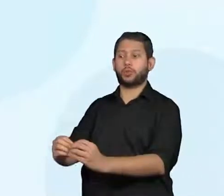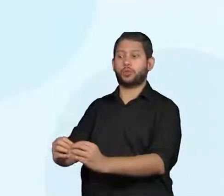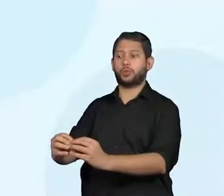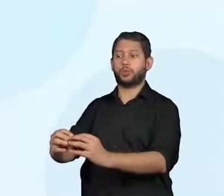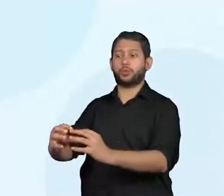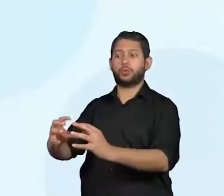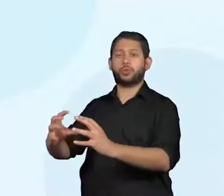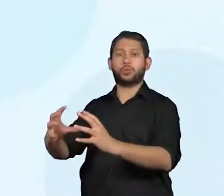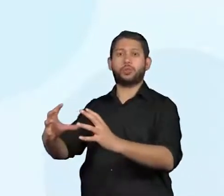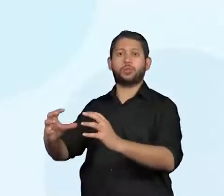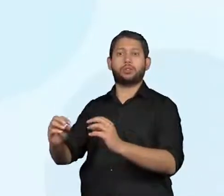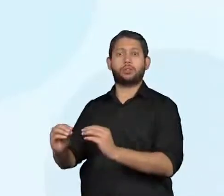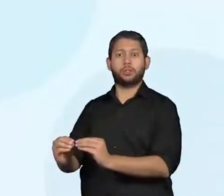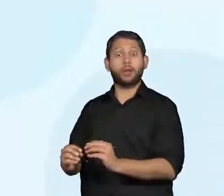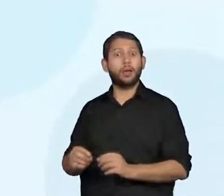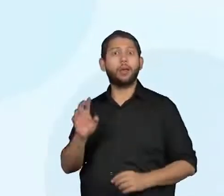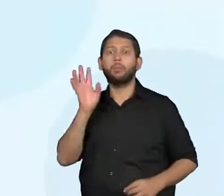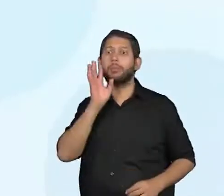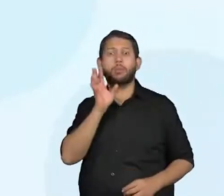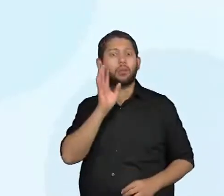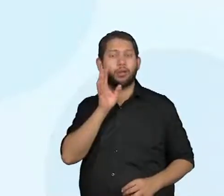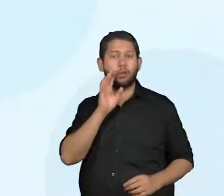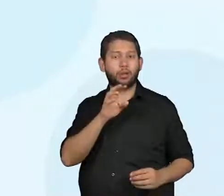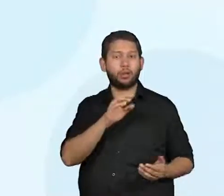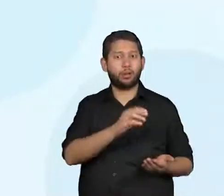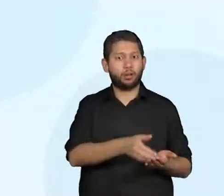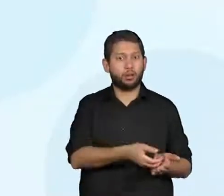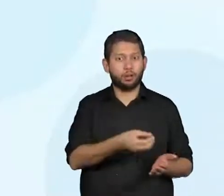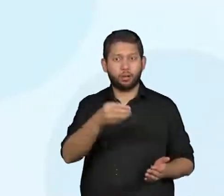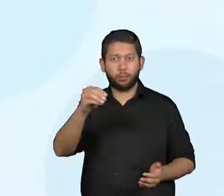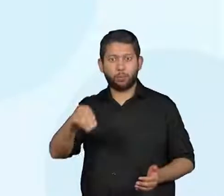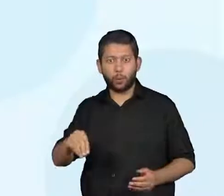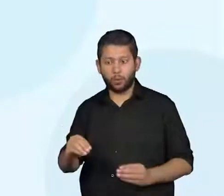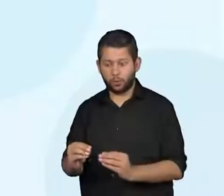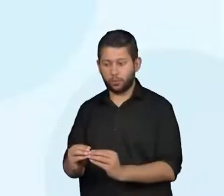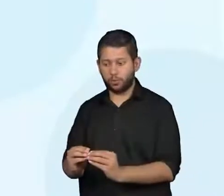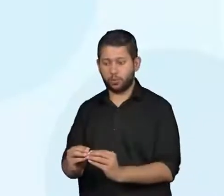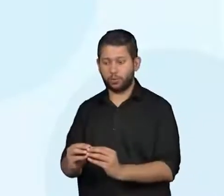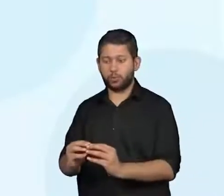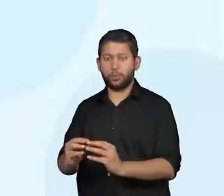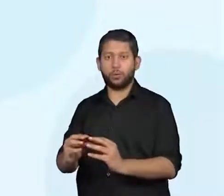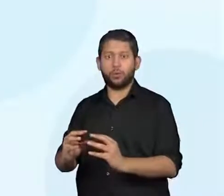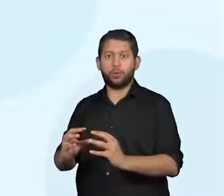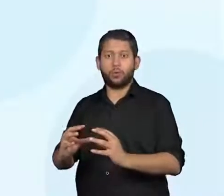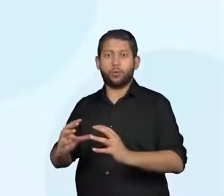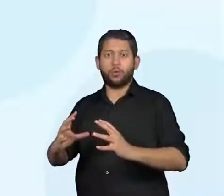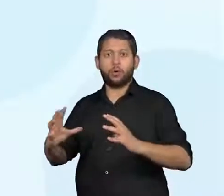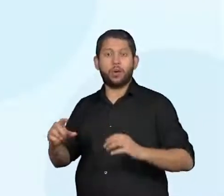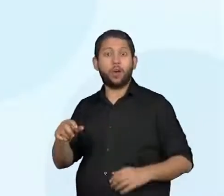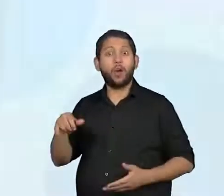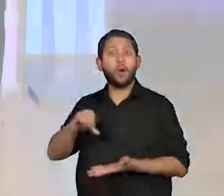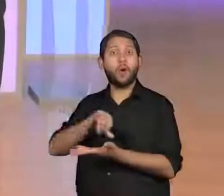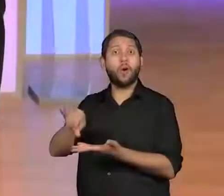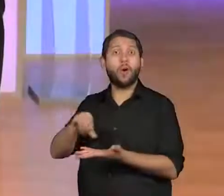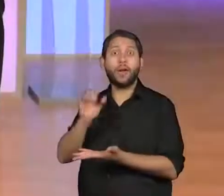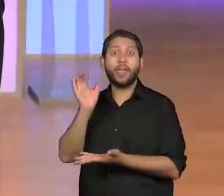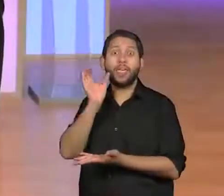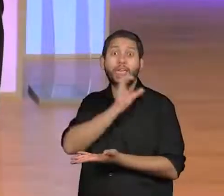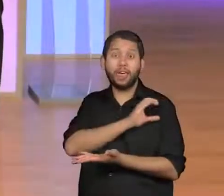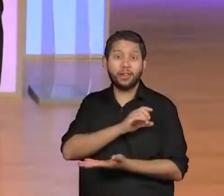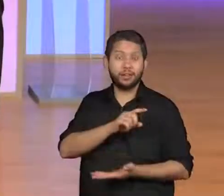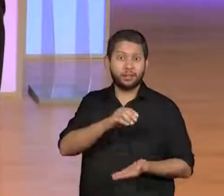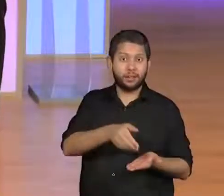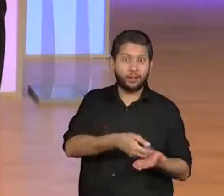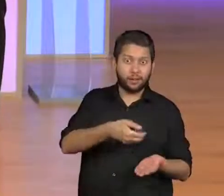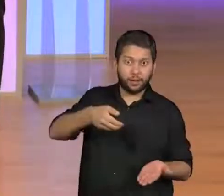crescer. Essa massa é muito legal, porque é meio uma mágica, professora. Você coloca lá, o óleo já vai estar tão quente que você vai